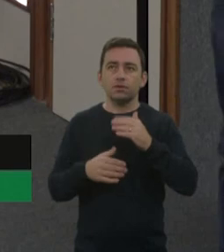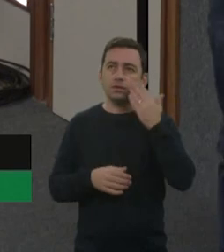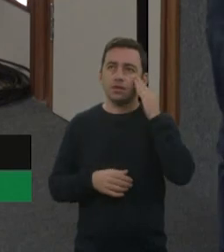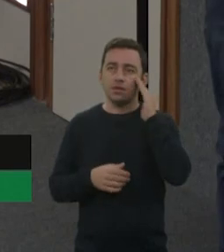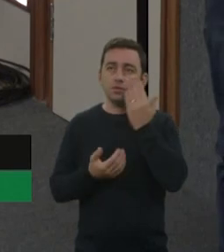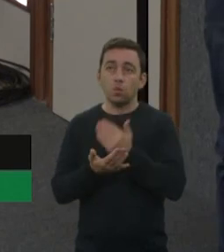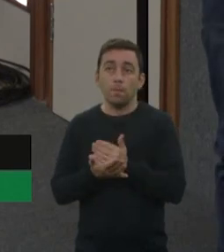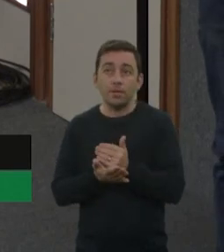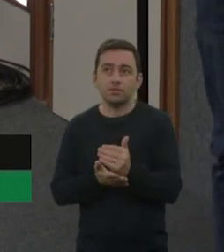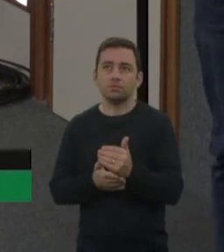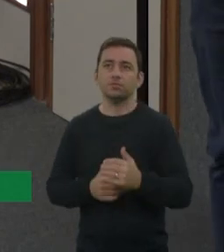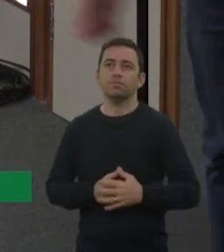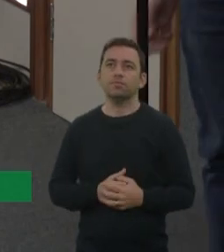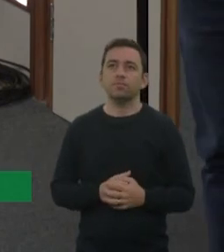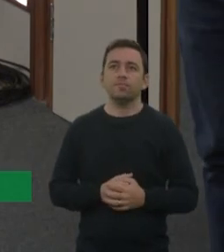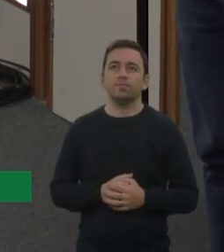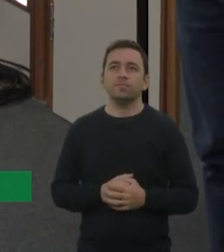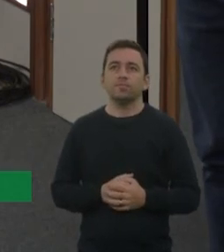começo.